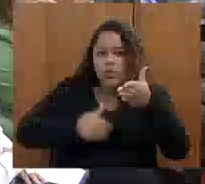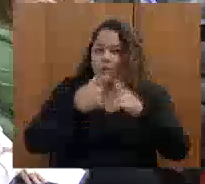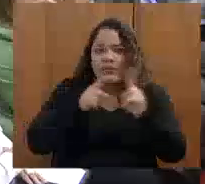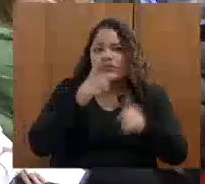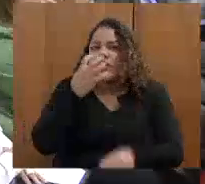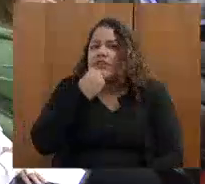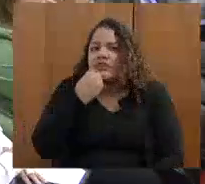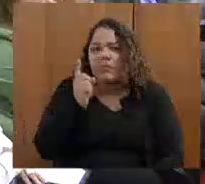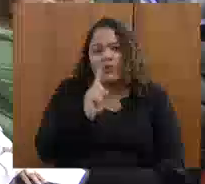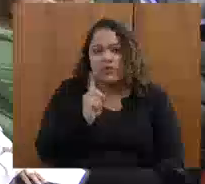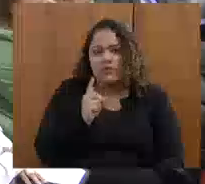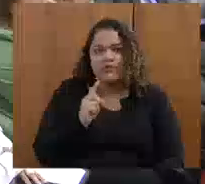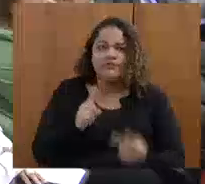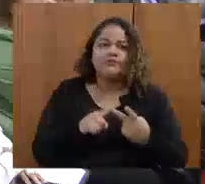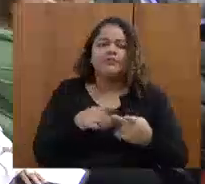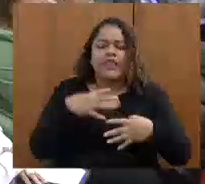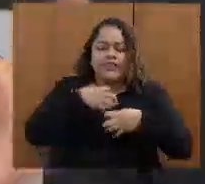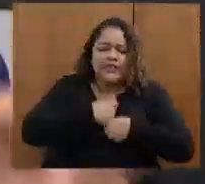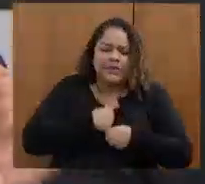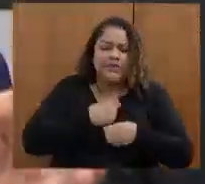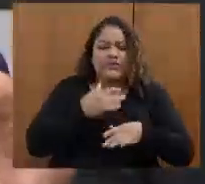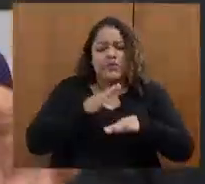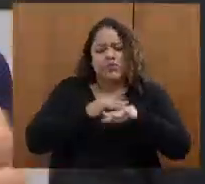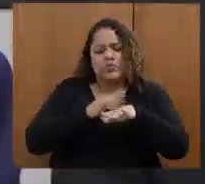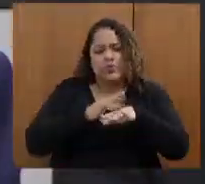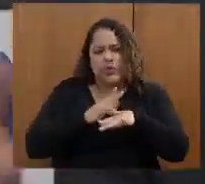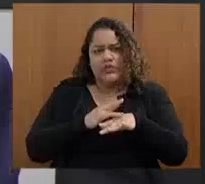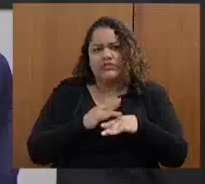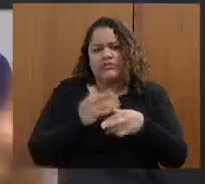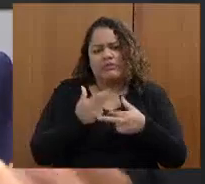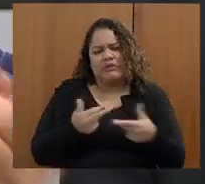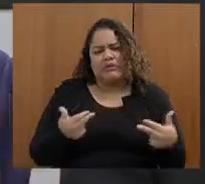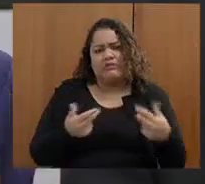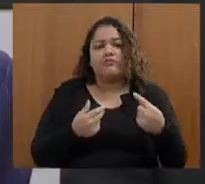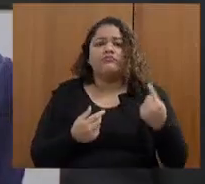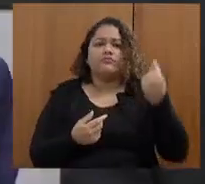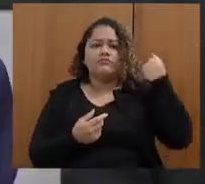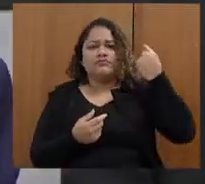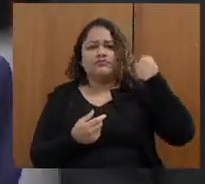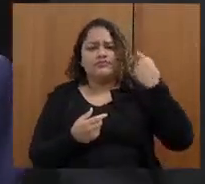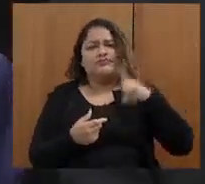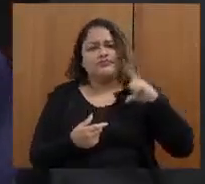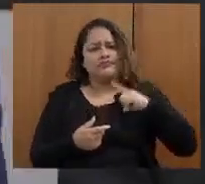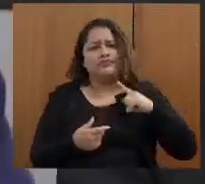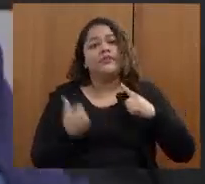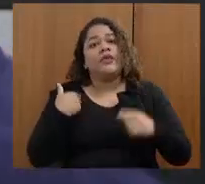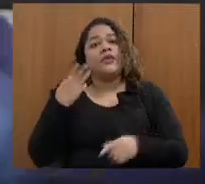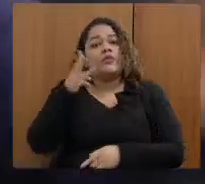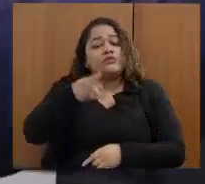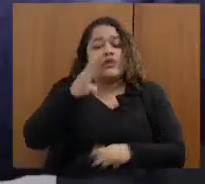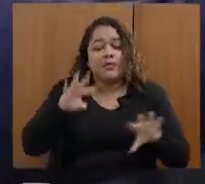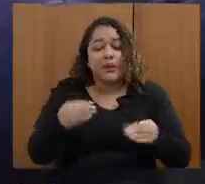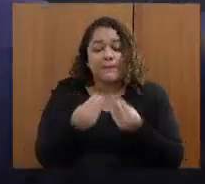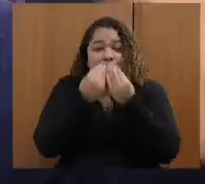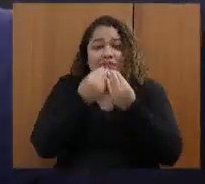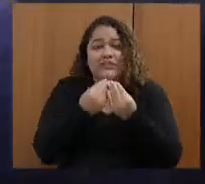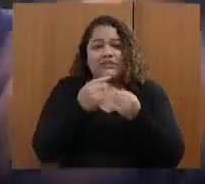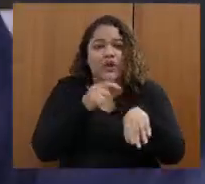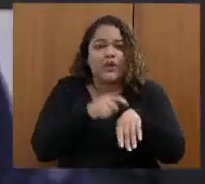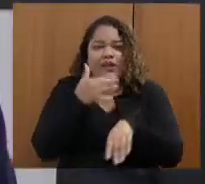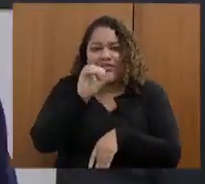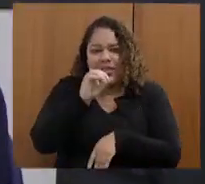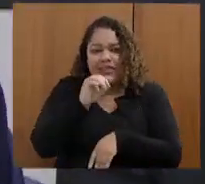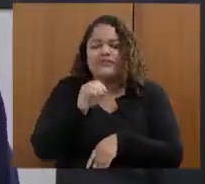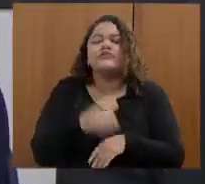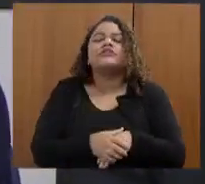depressão do Enzo é tudo que você imaginava a gente eu vou na missa normalmente no domingo às 10 horas terminava a missa e o pessoal